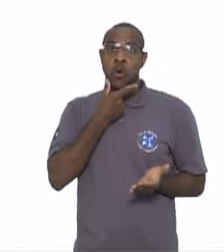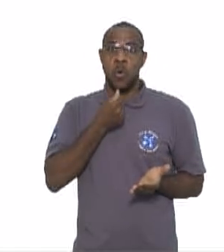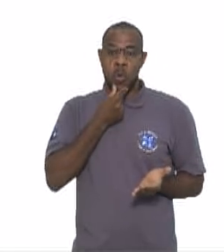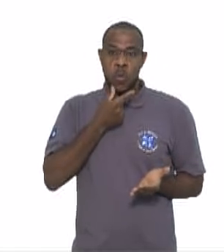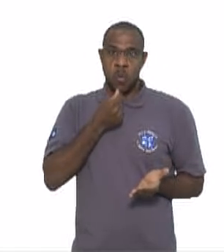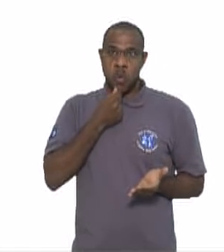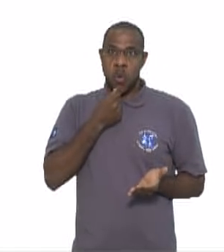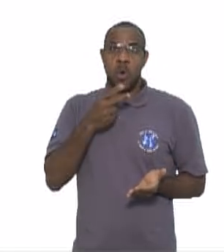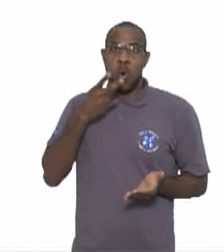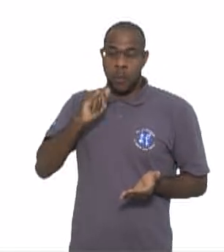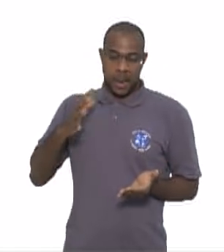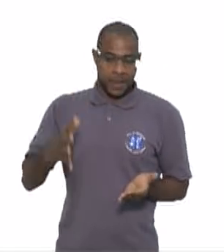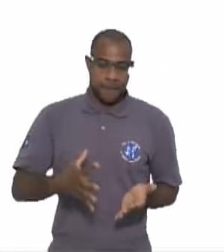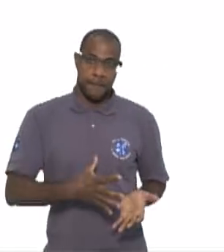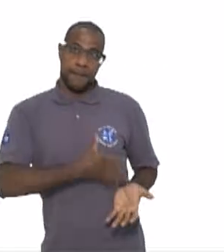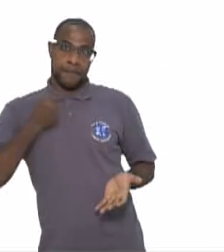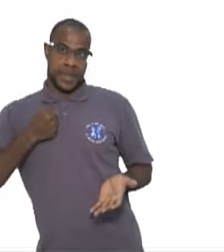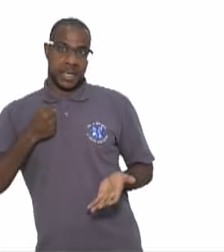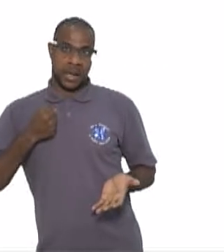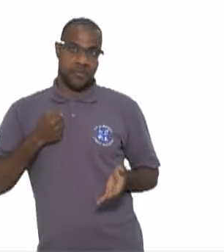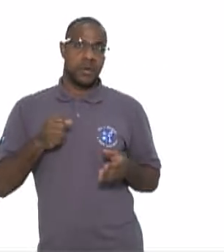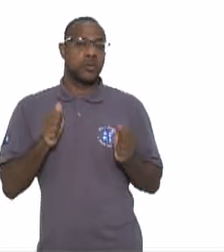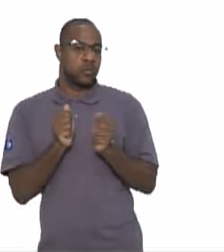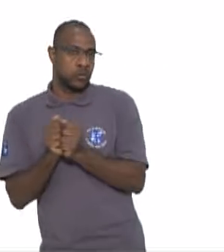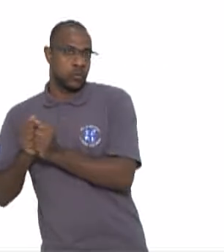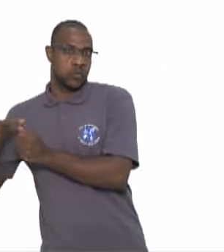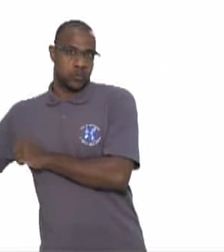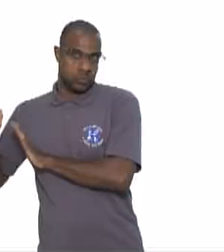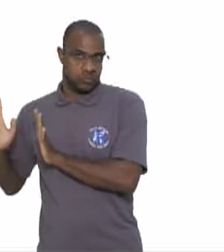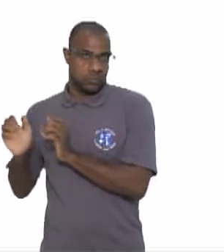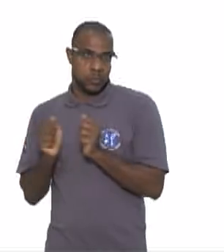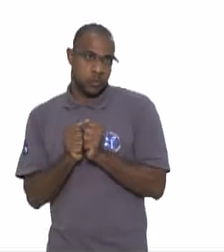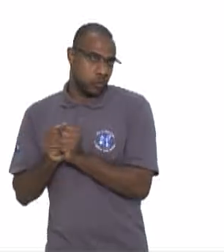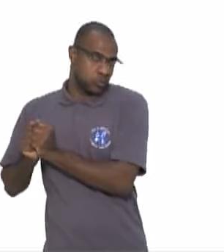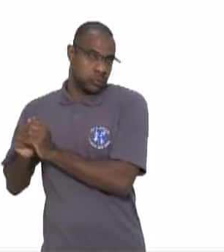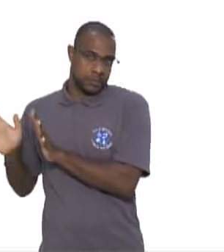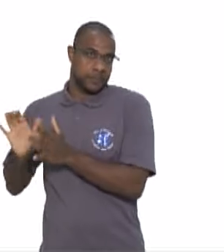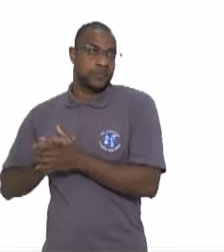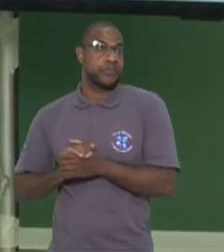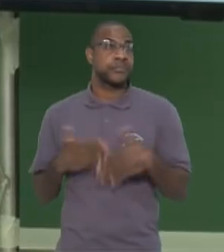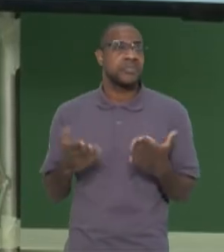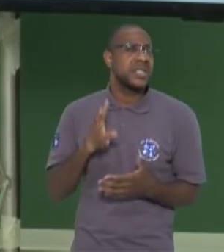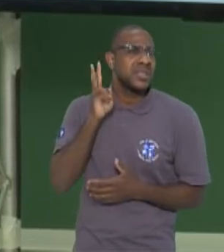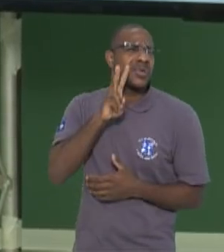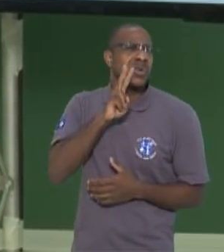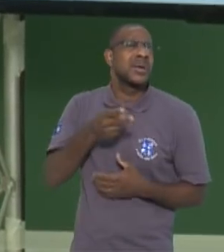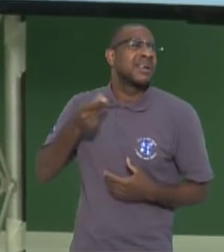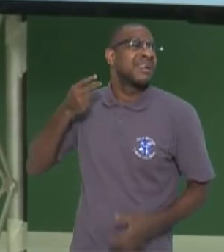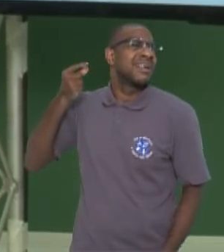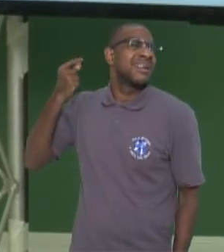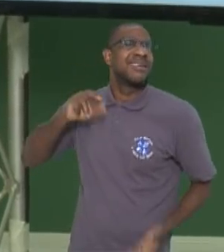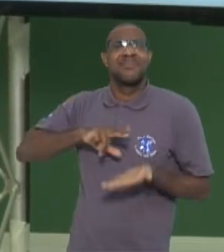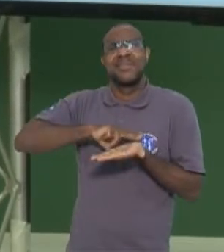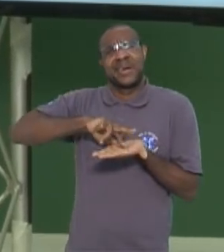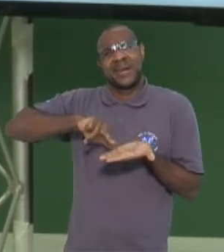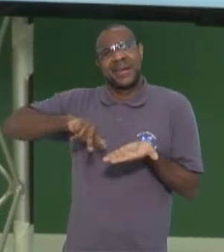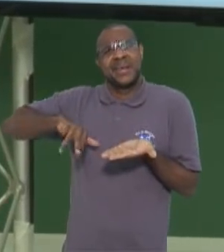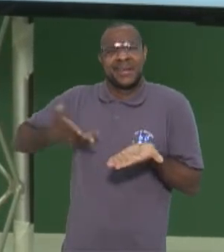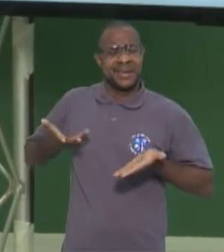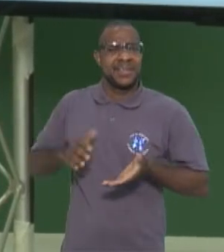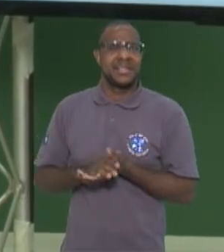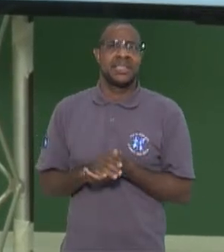sua aldeia levando o filho. Então essa história, há várias versões dela, inclusive ela é utilizada